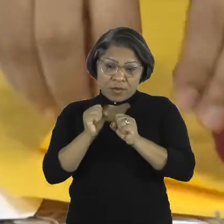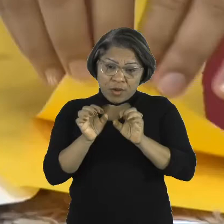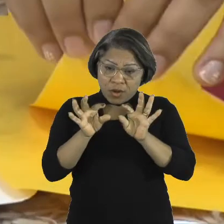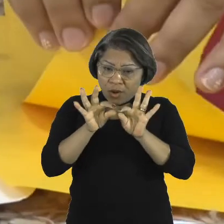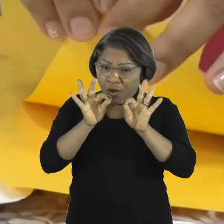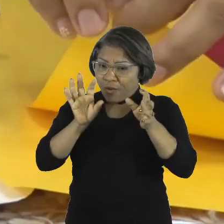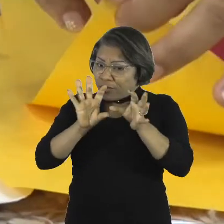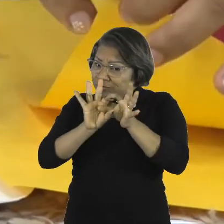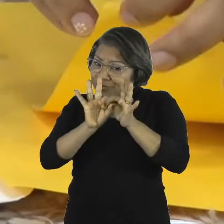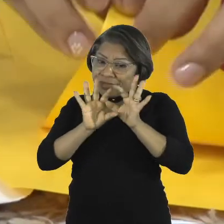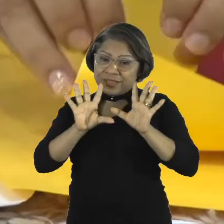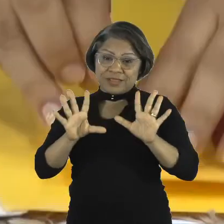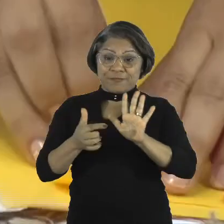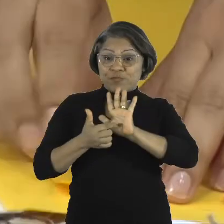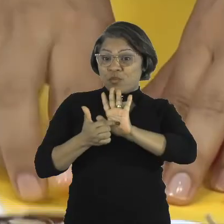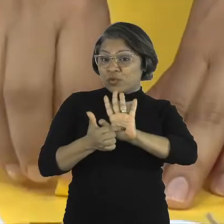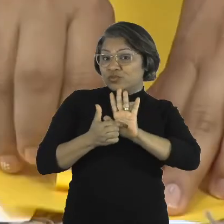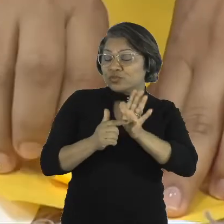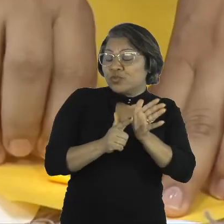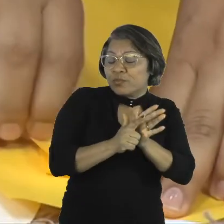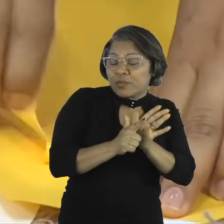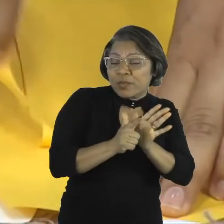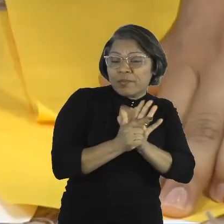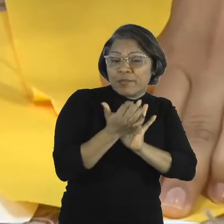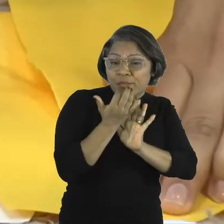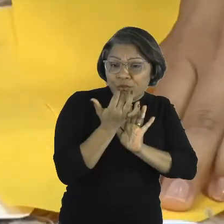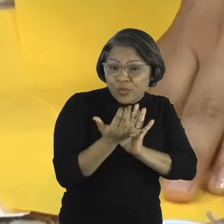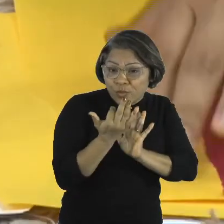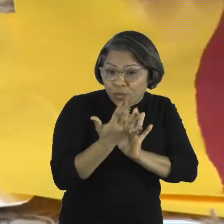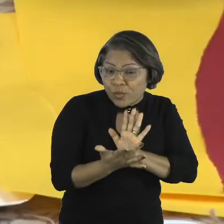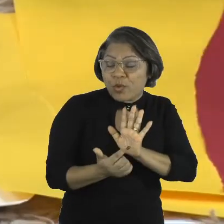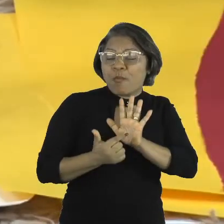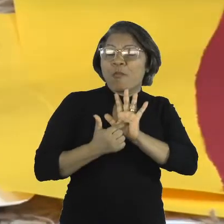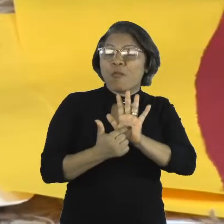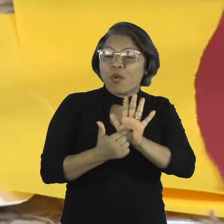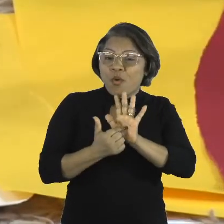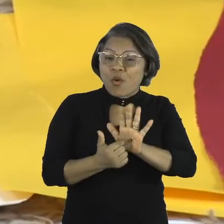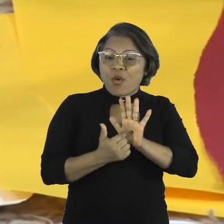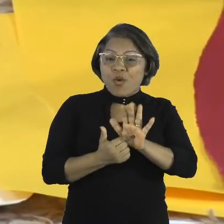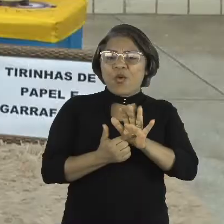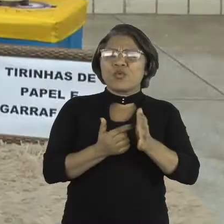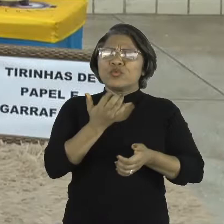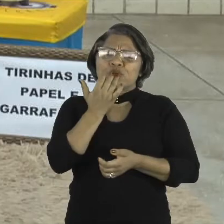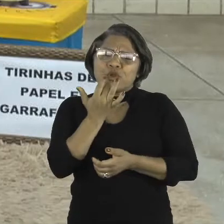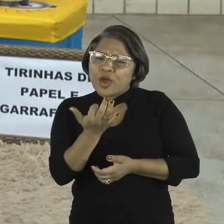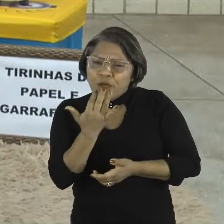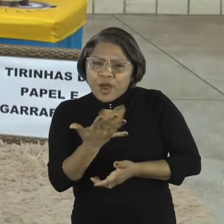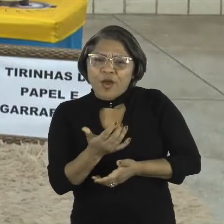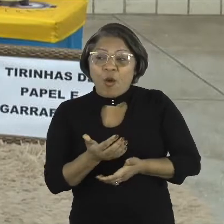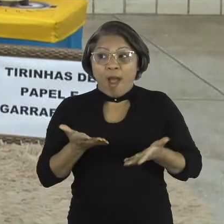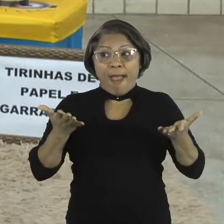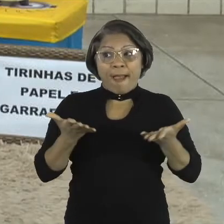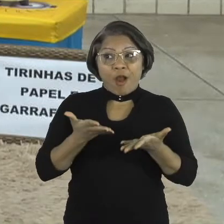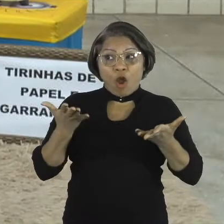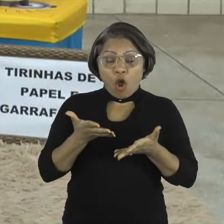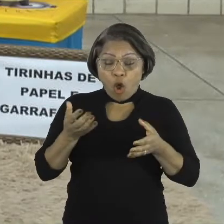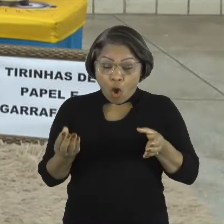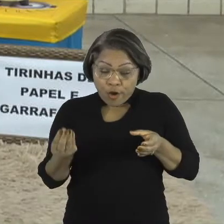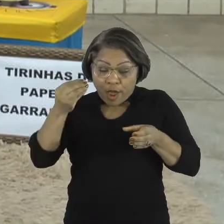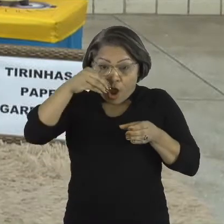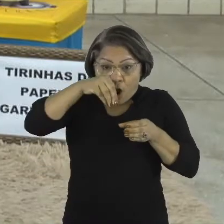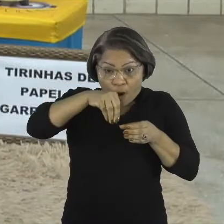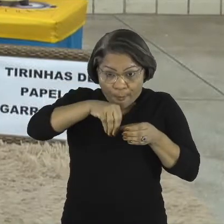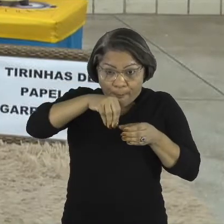para ele, se for o papel colorido, mostre, apresente as cores. Olha, vamos colocar agora uma